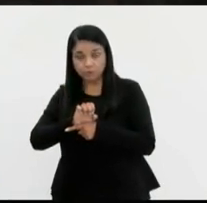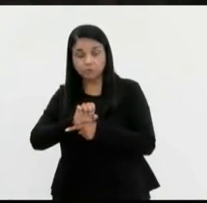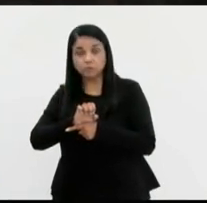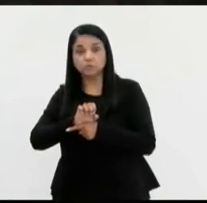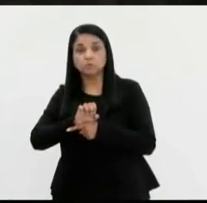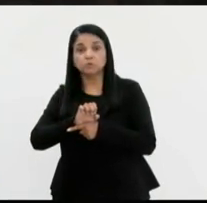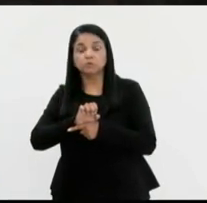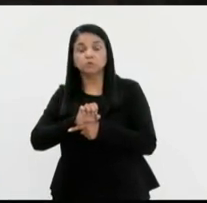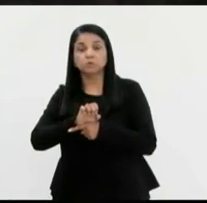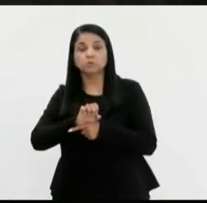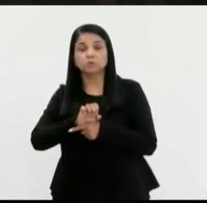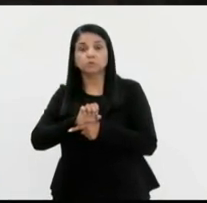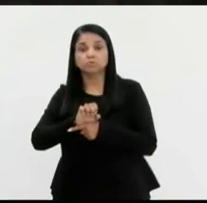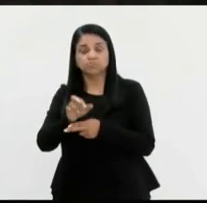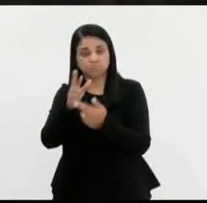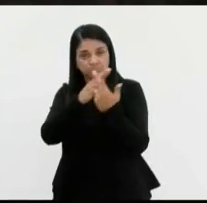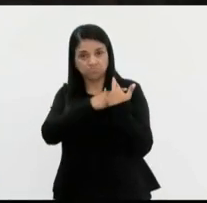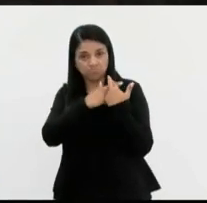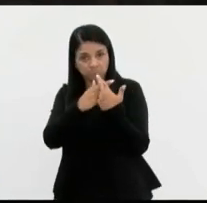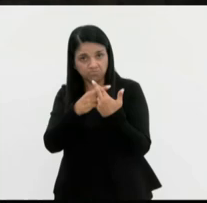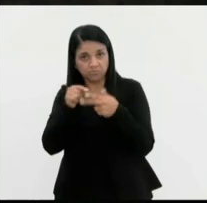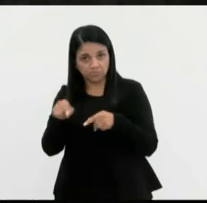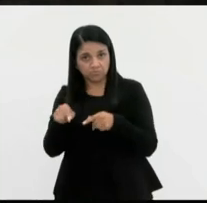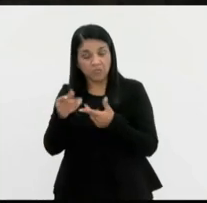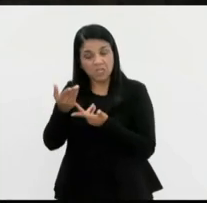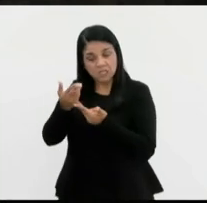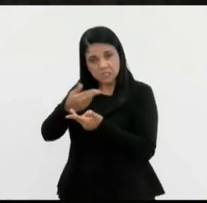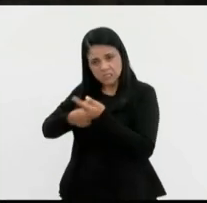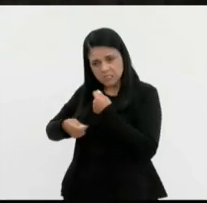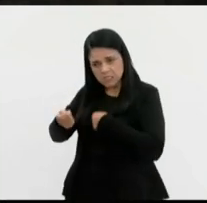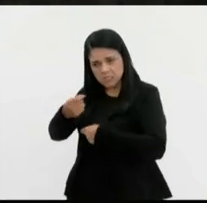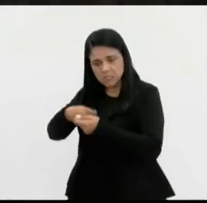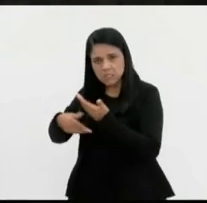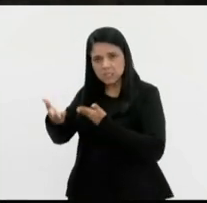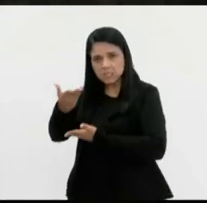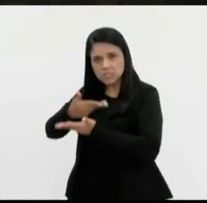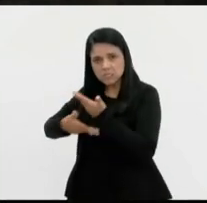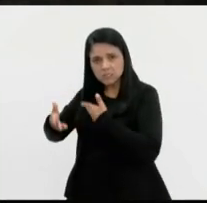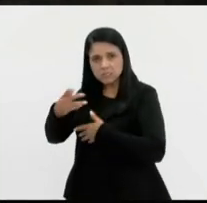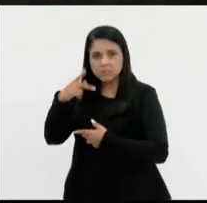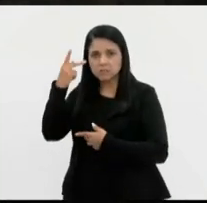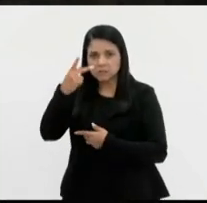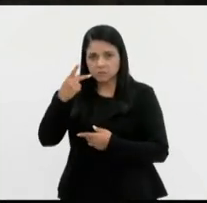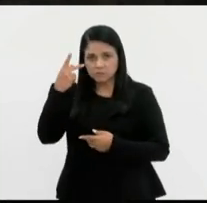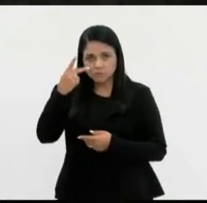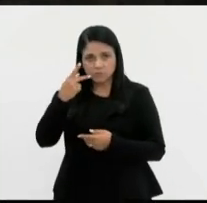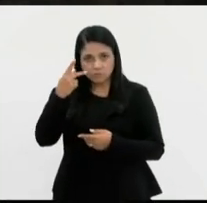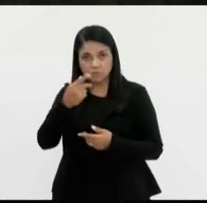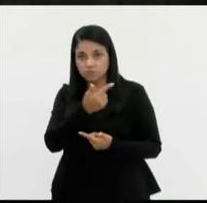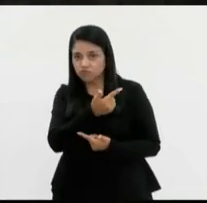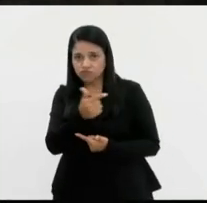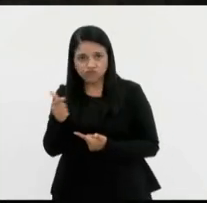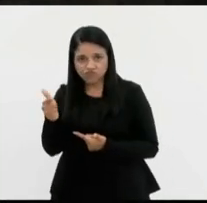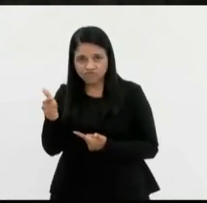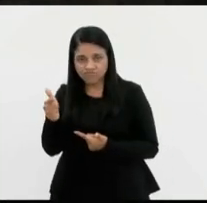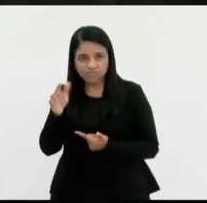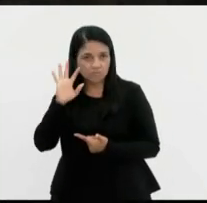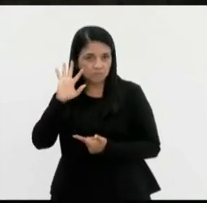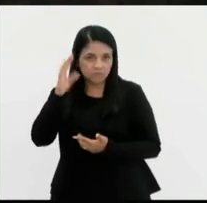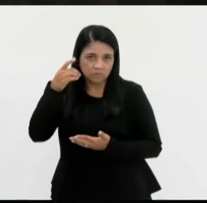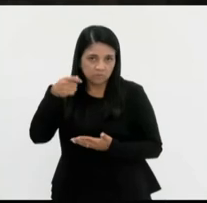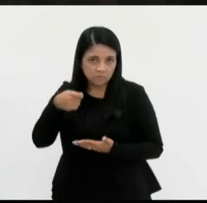também visto que essas se essas negociações políticas não tiverem caminho